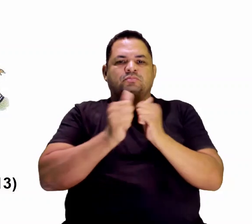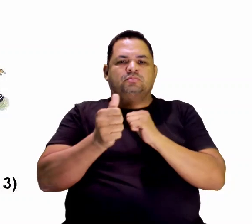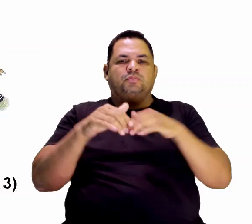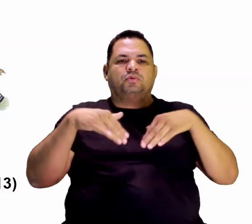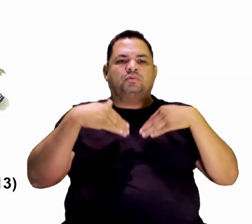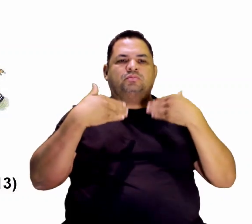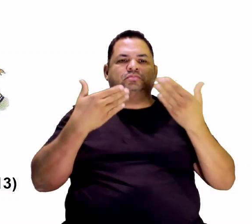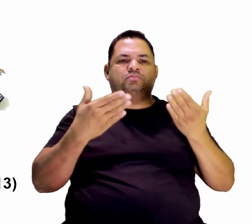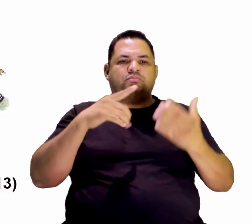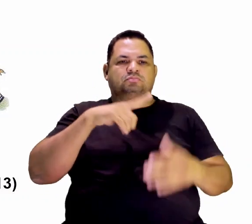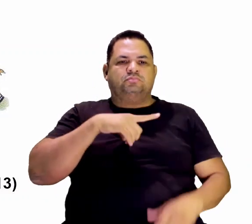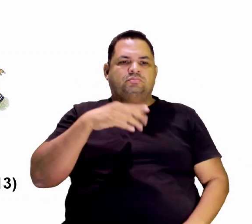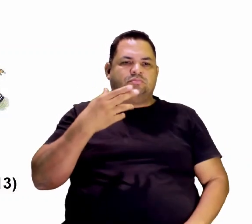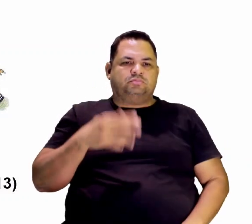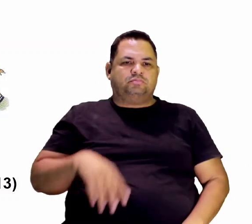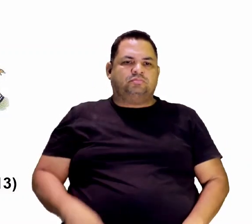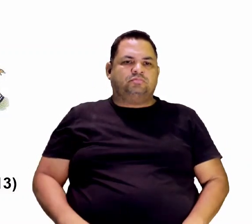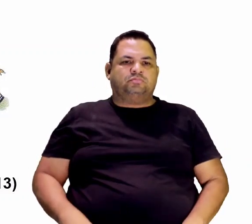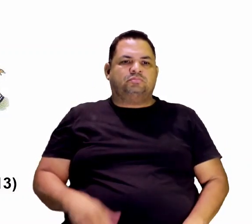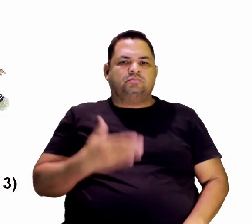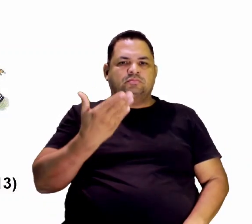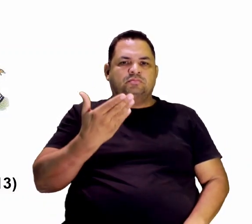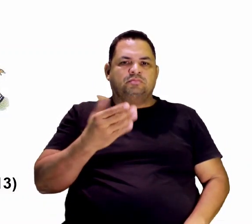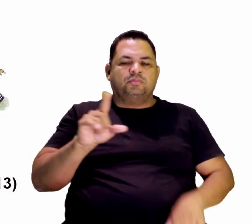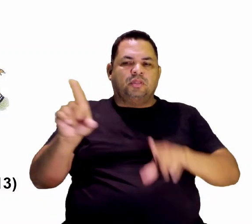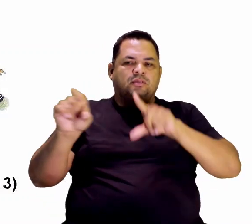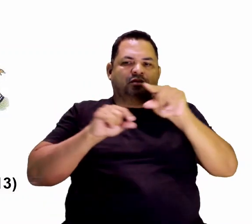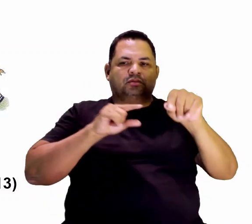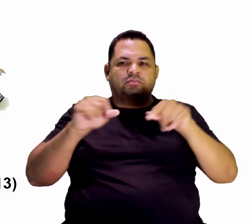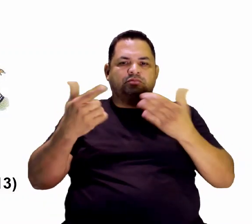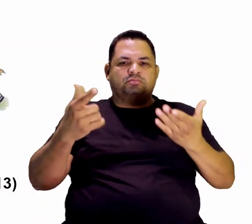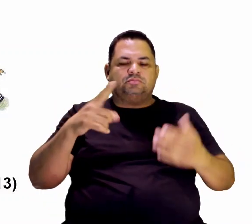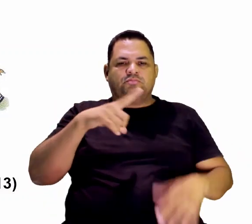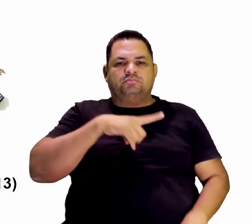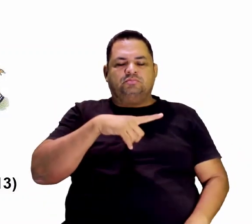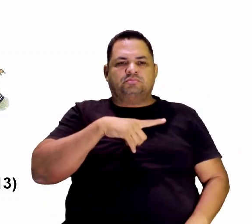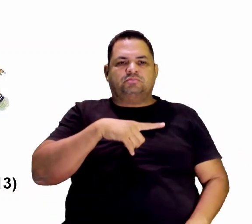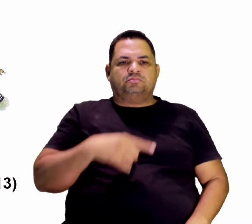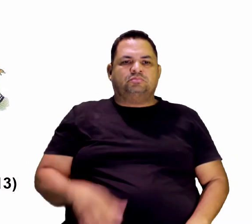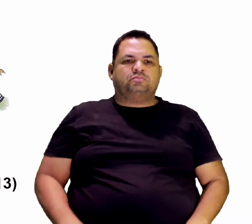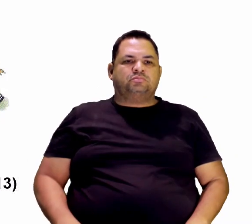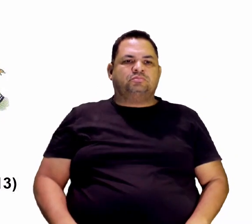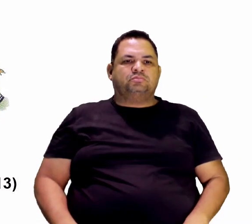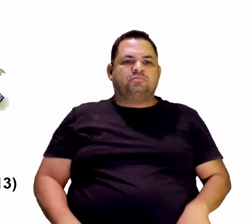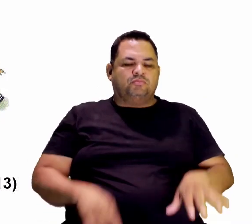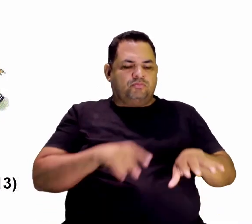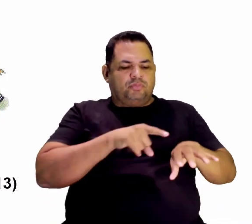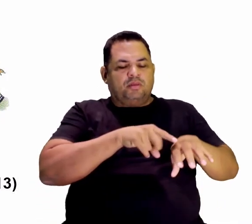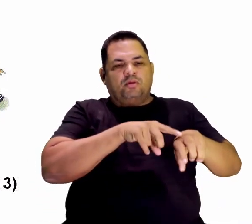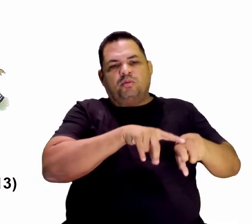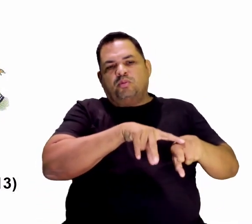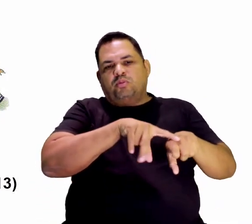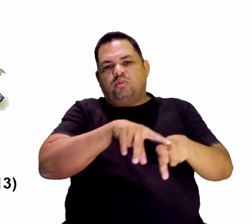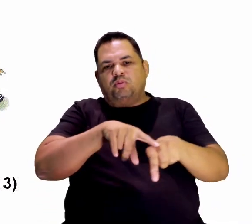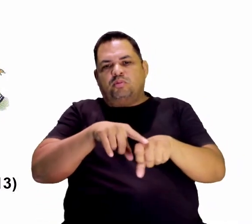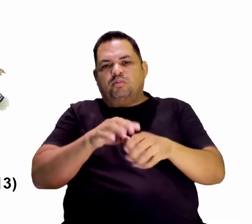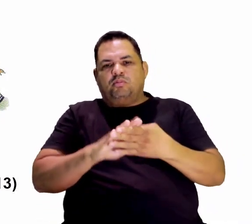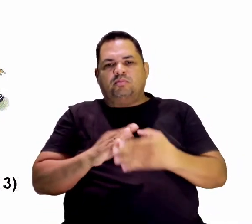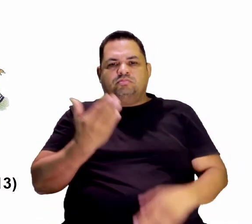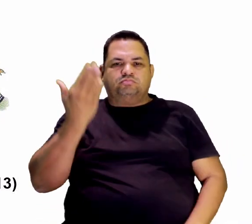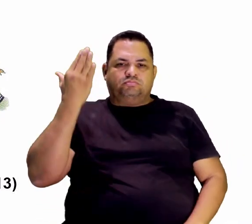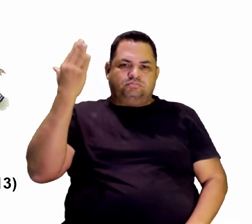basquete, o futsal, o vôlei e o atletismo. Então você vai perceber eles acontecendo em diversos locais aí, seja a